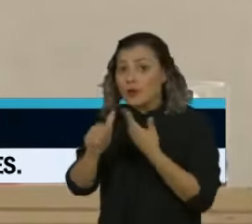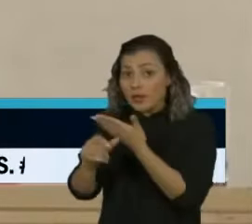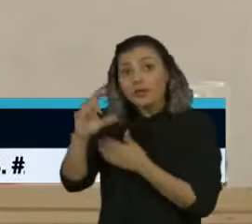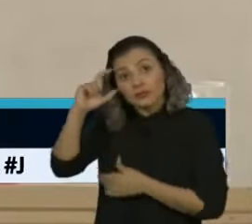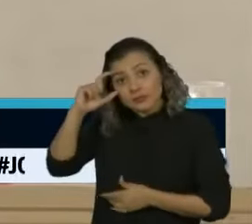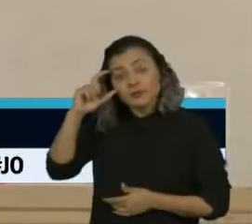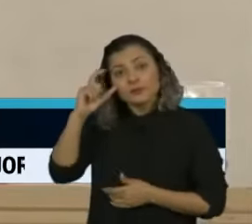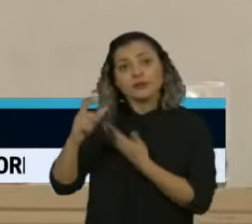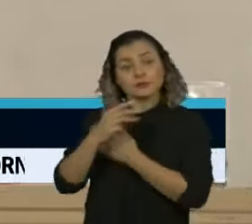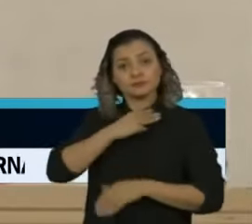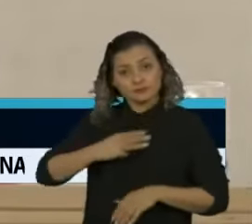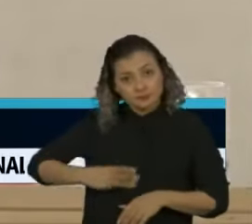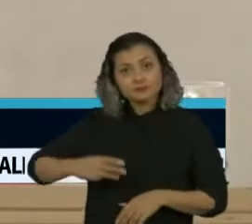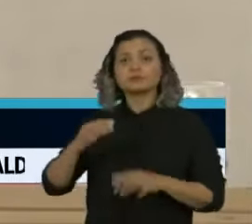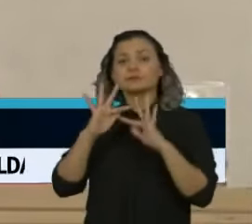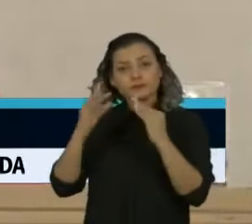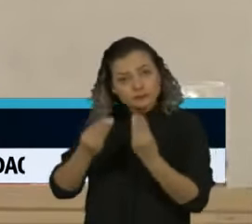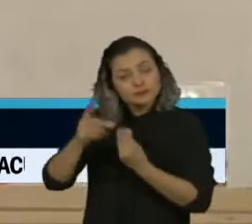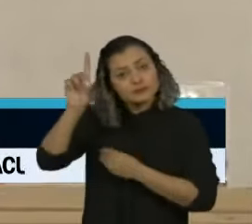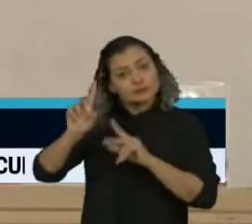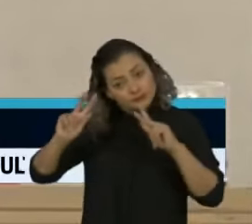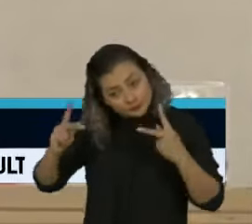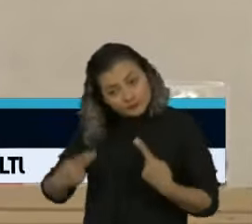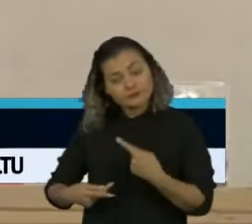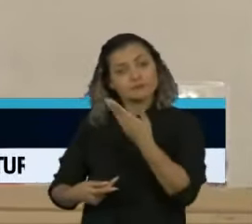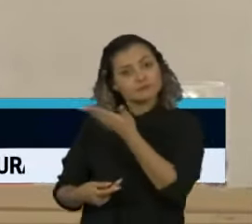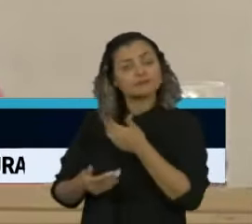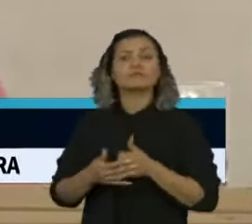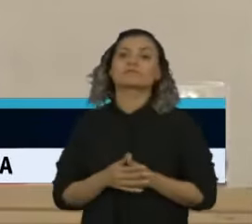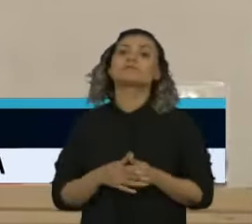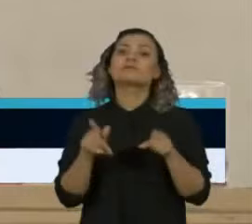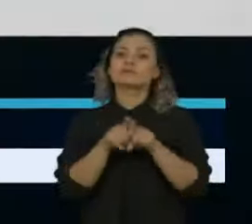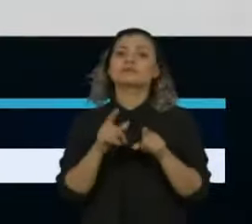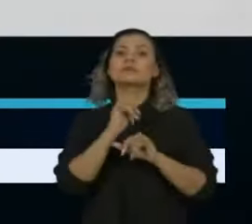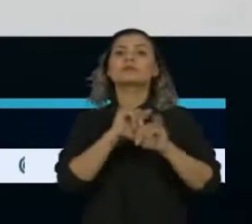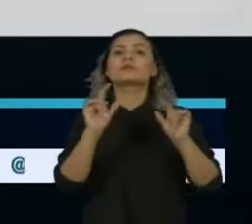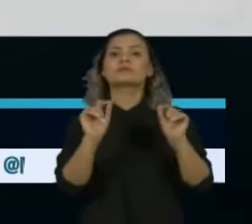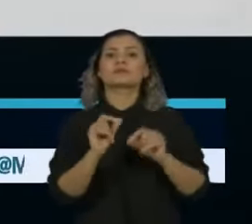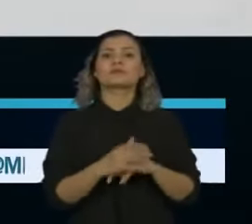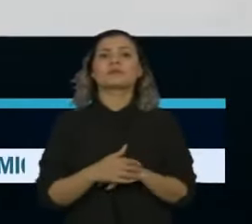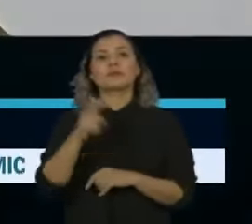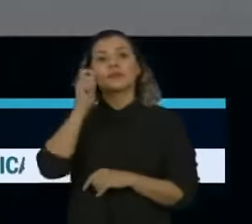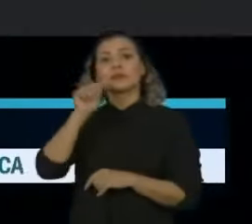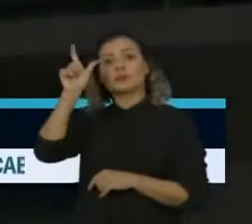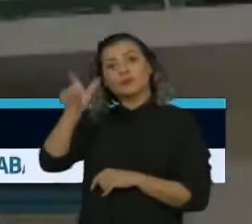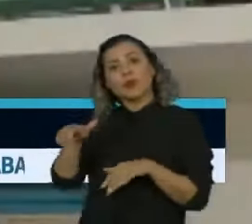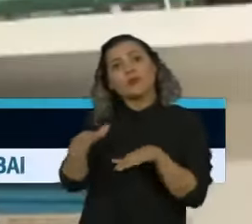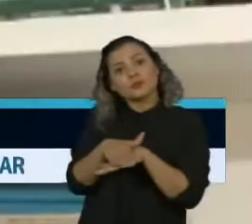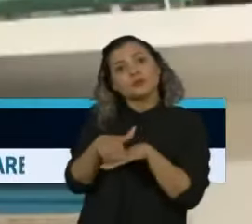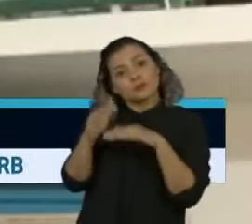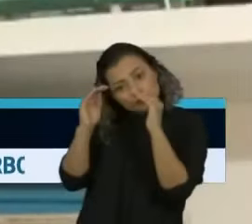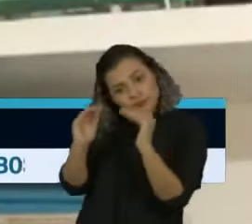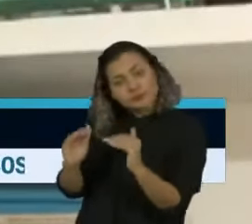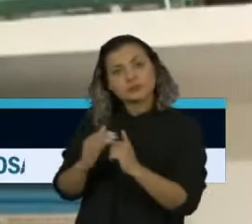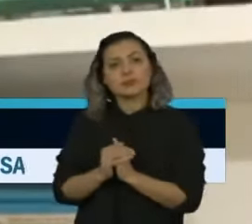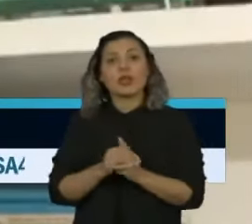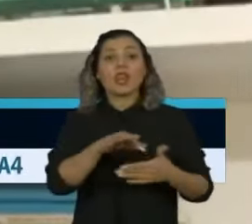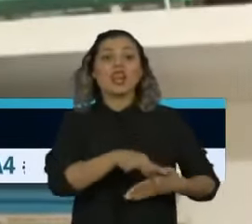Damares Alves, ministra da Família e dos Direitos Humanos, disse: Mulher deve ser submissa. O líder, ele